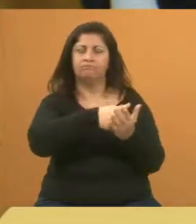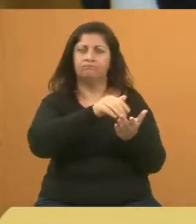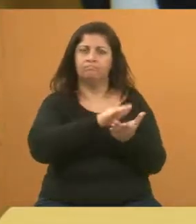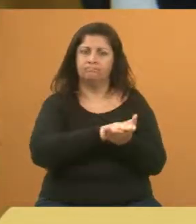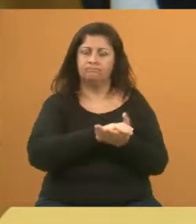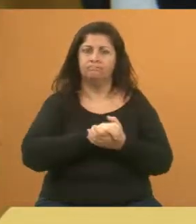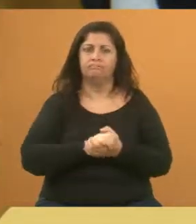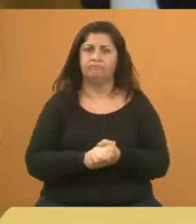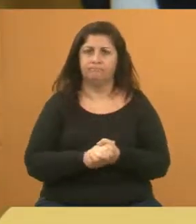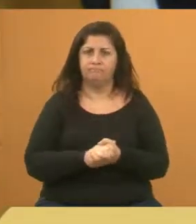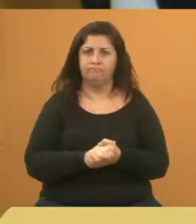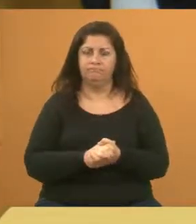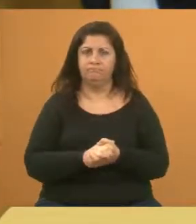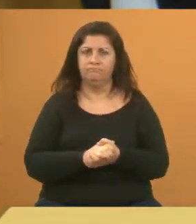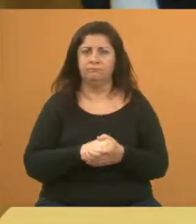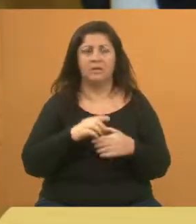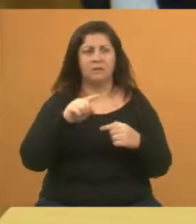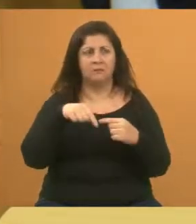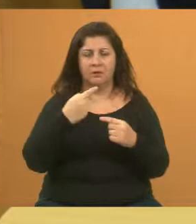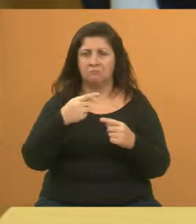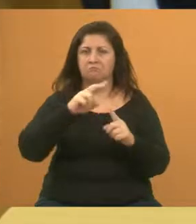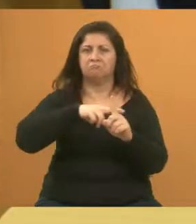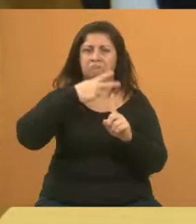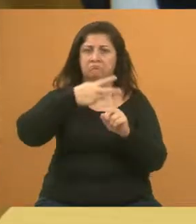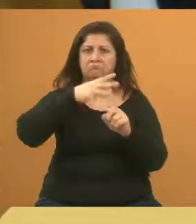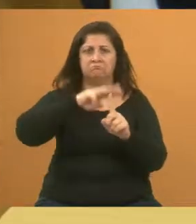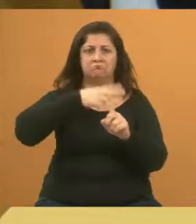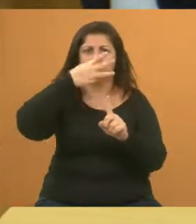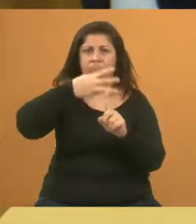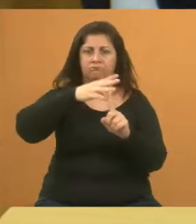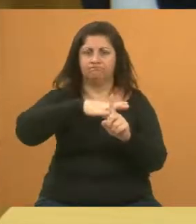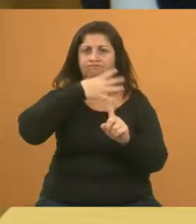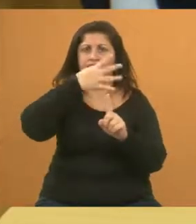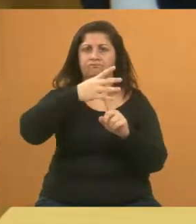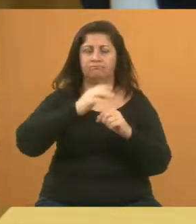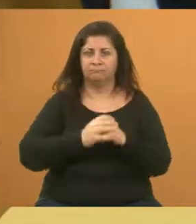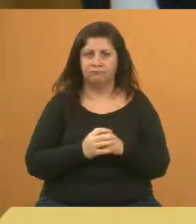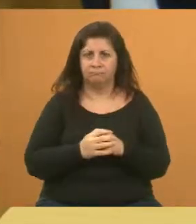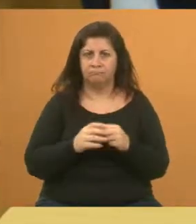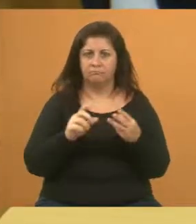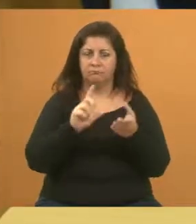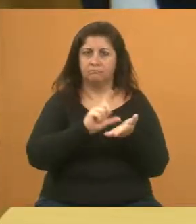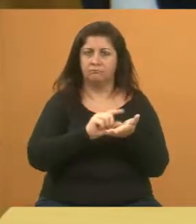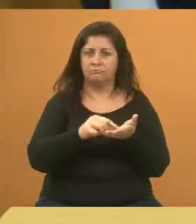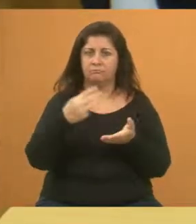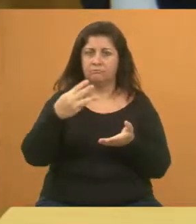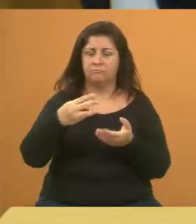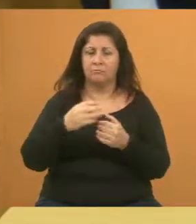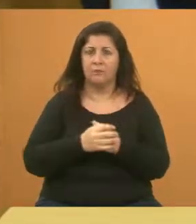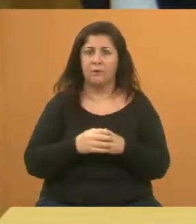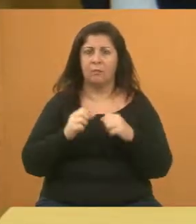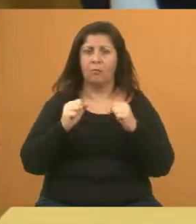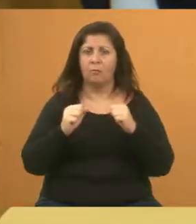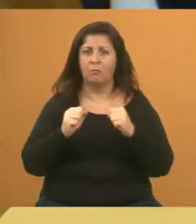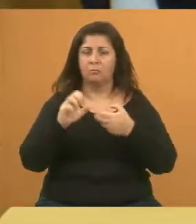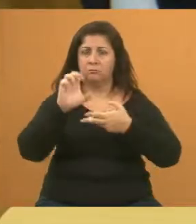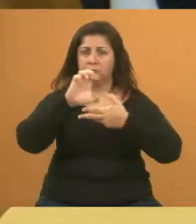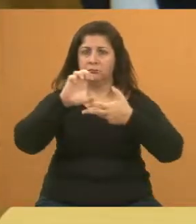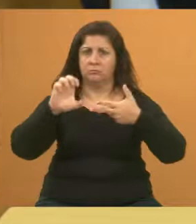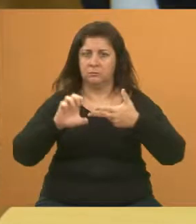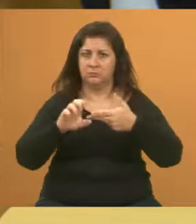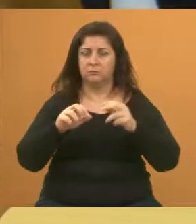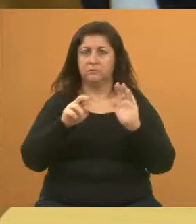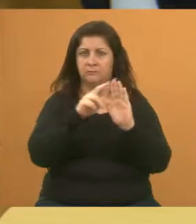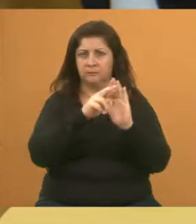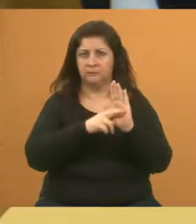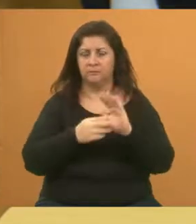segunda autuação e assim sucessivamente. Artigo 3º, o Poder Executivo regulamentará esta lei. Artigo